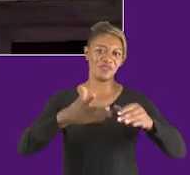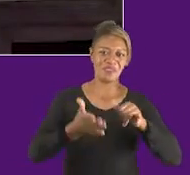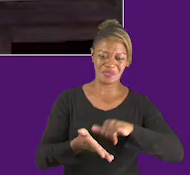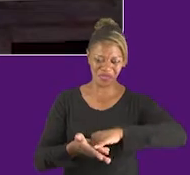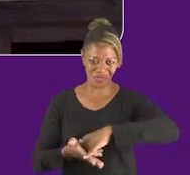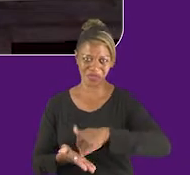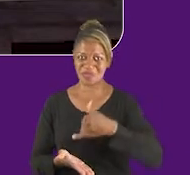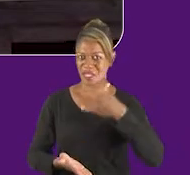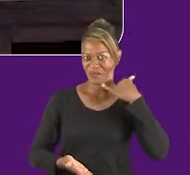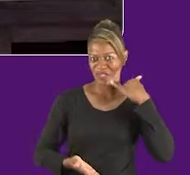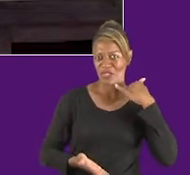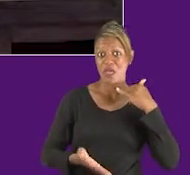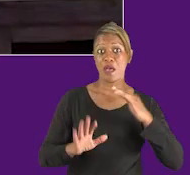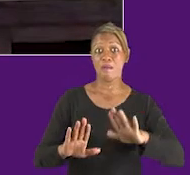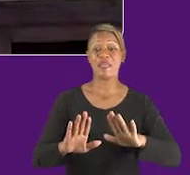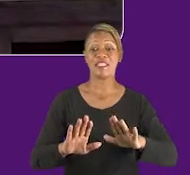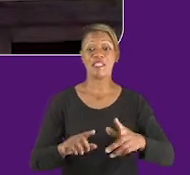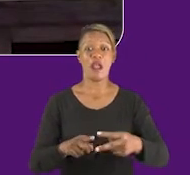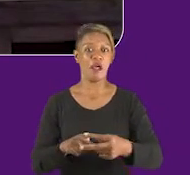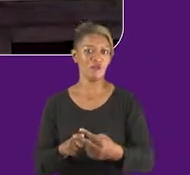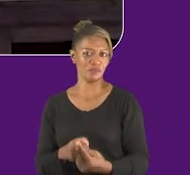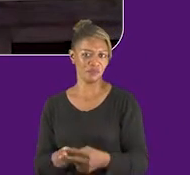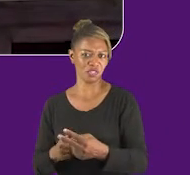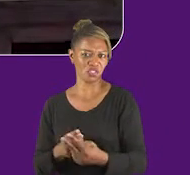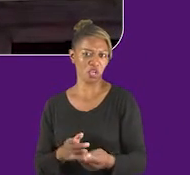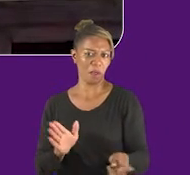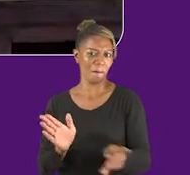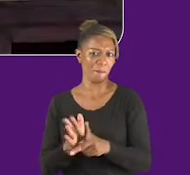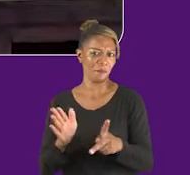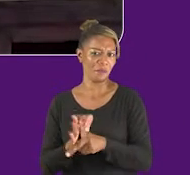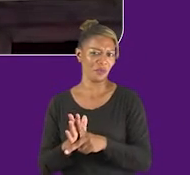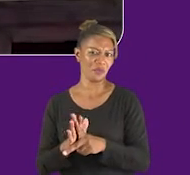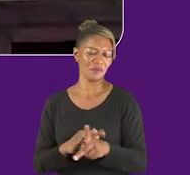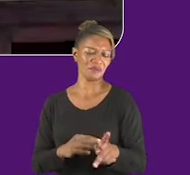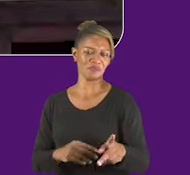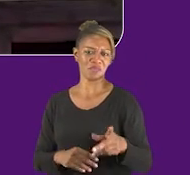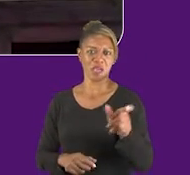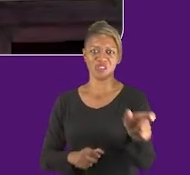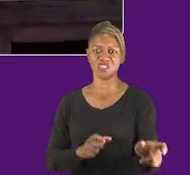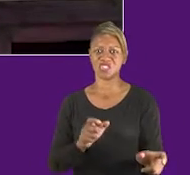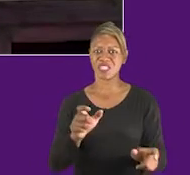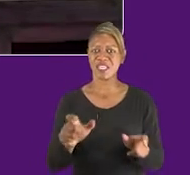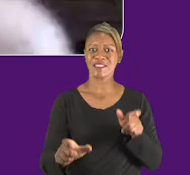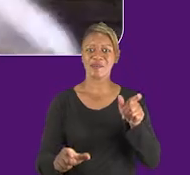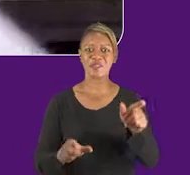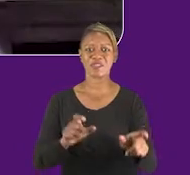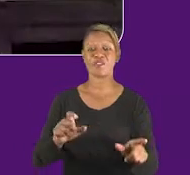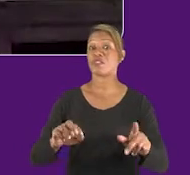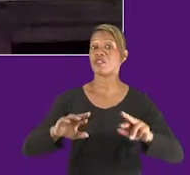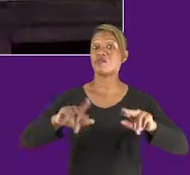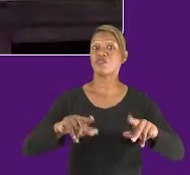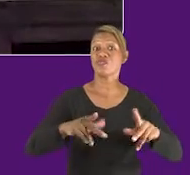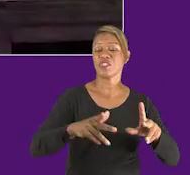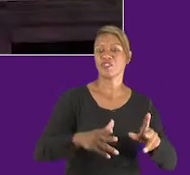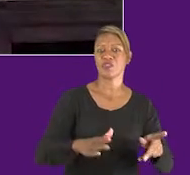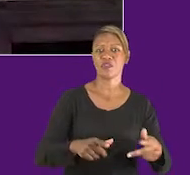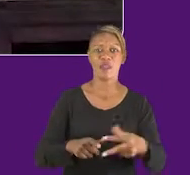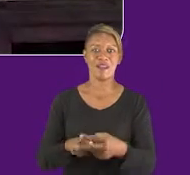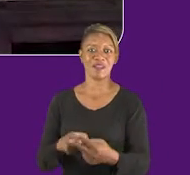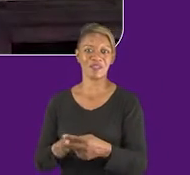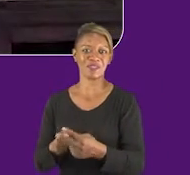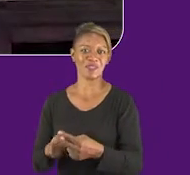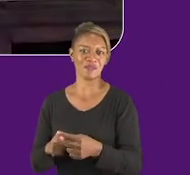dizer que cada pessoa tem enxergar uma solução para ela nem o design tem essa capacidade de efetivamente construir uma solução